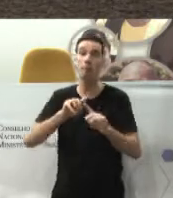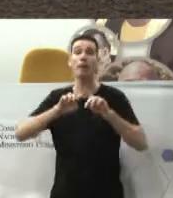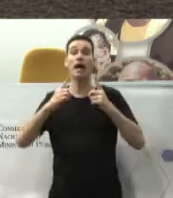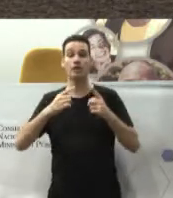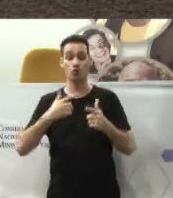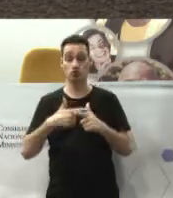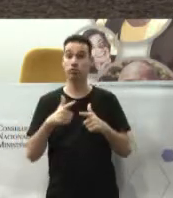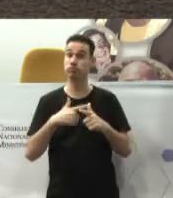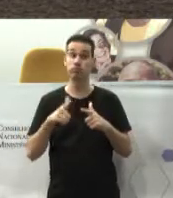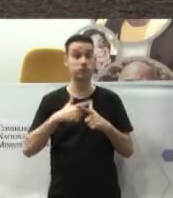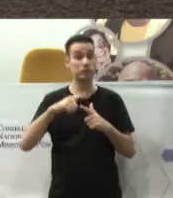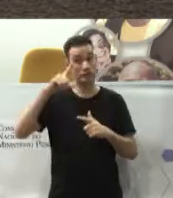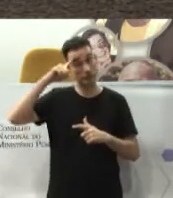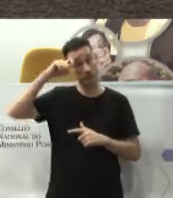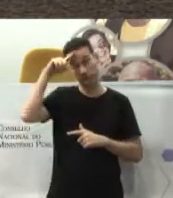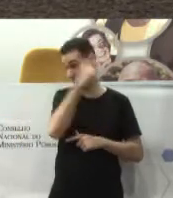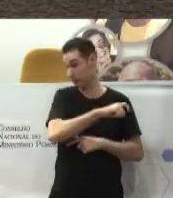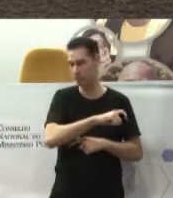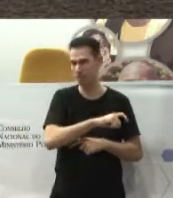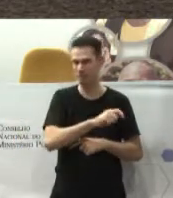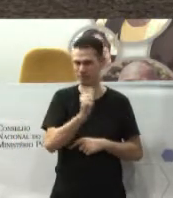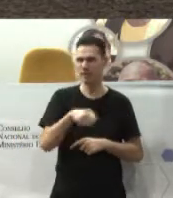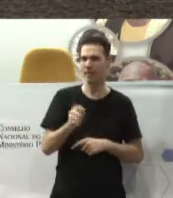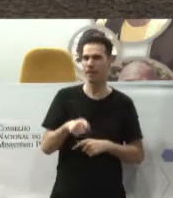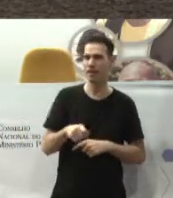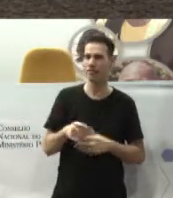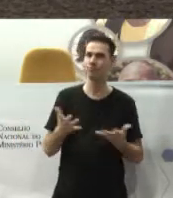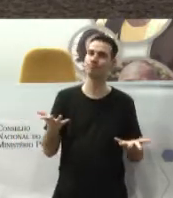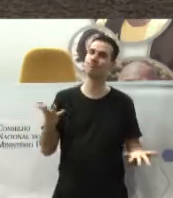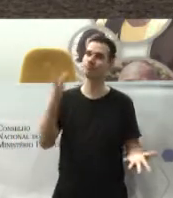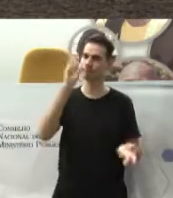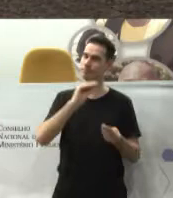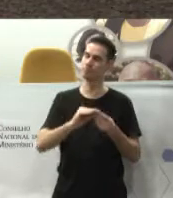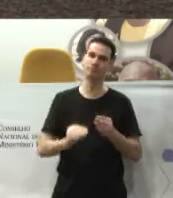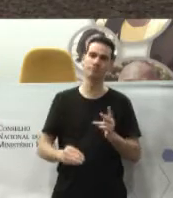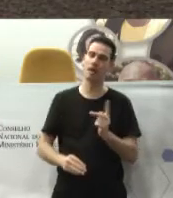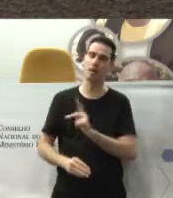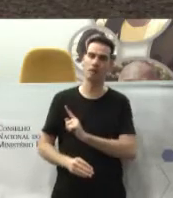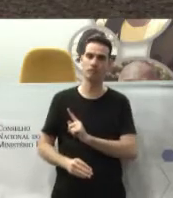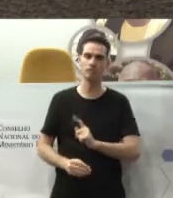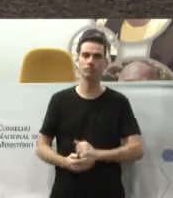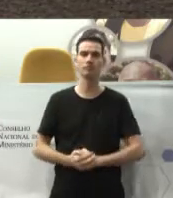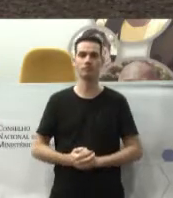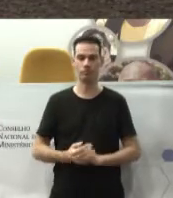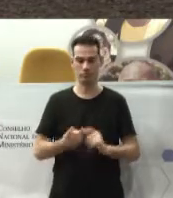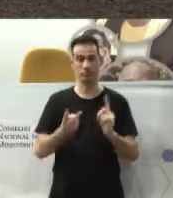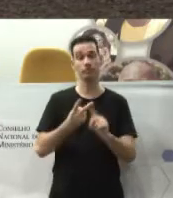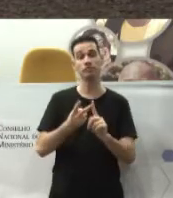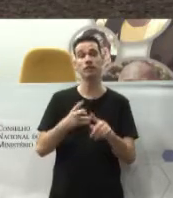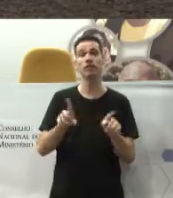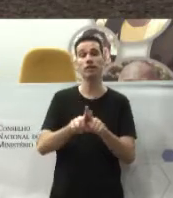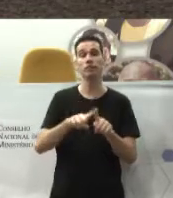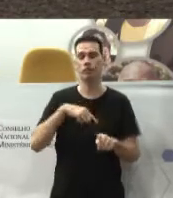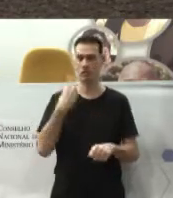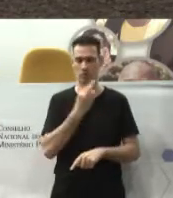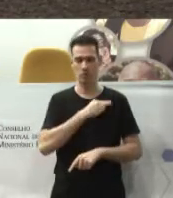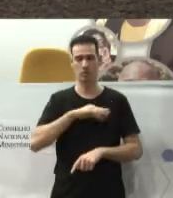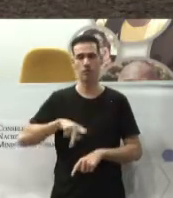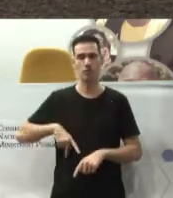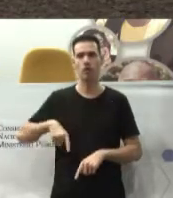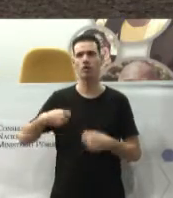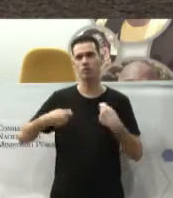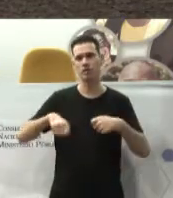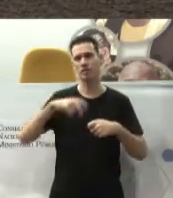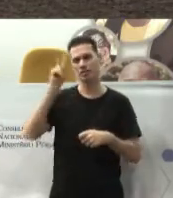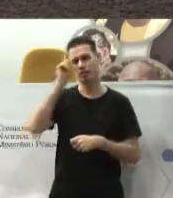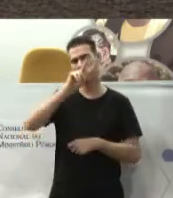complexos. Então, acho que isso é muito significativo. Dois, nós, Ministério Público,